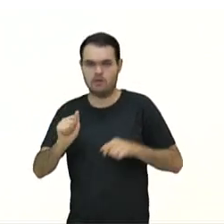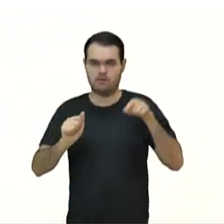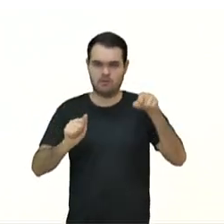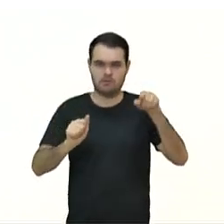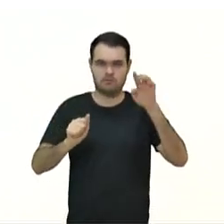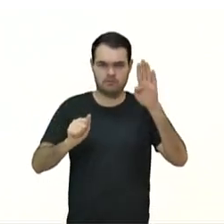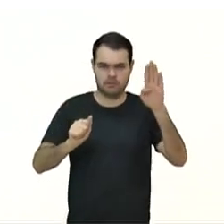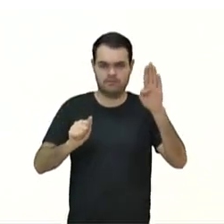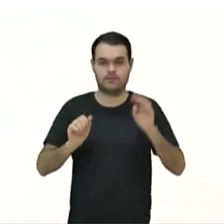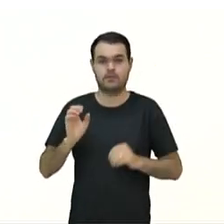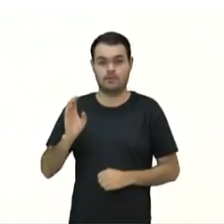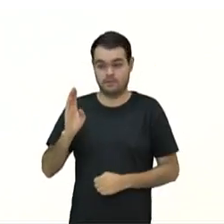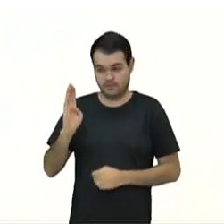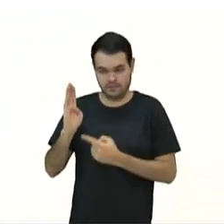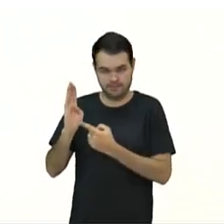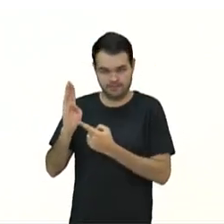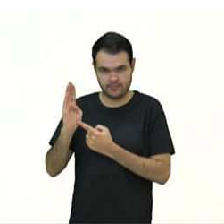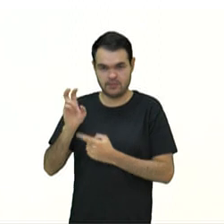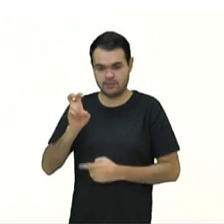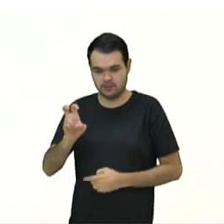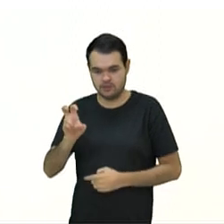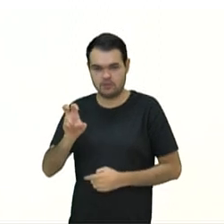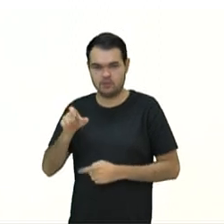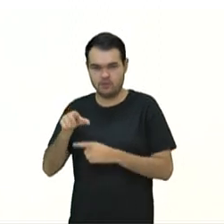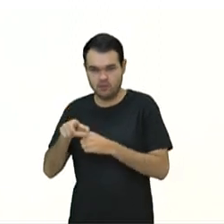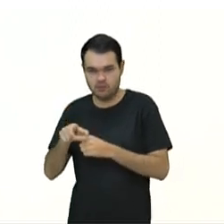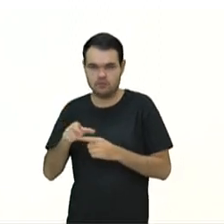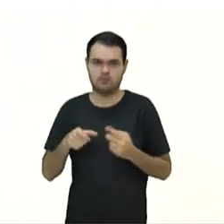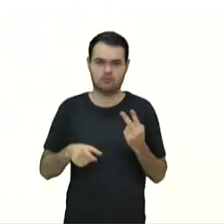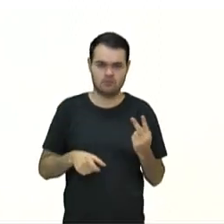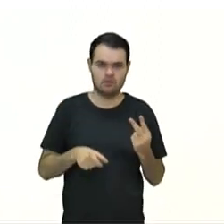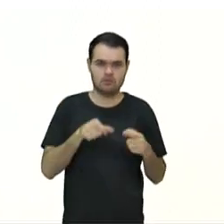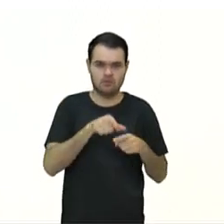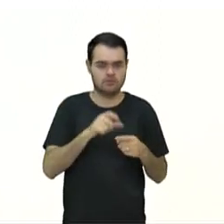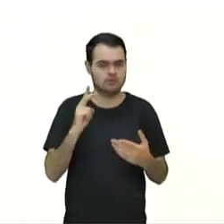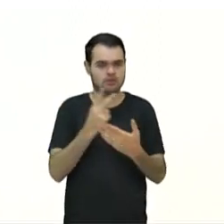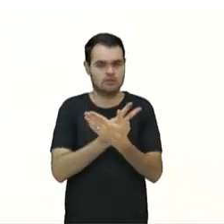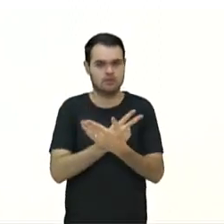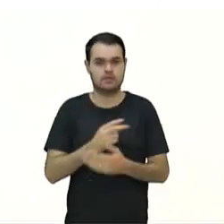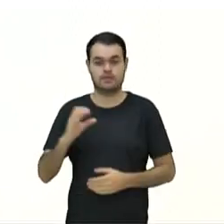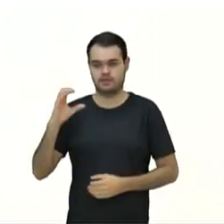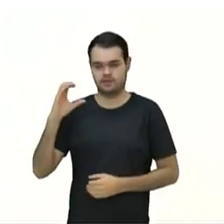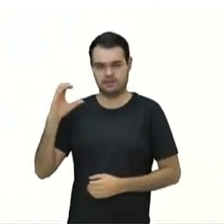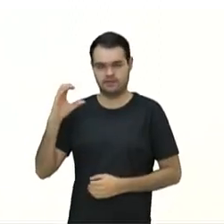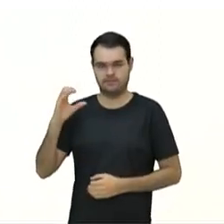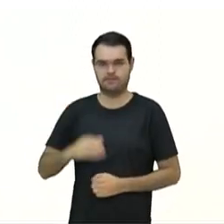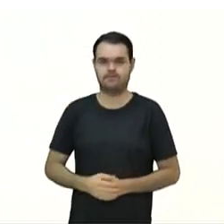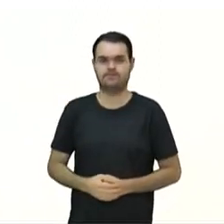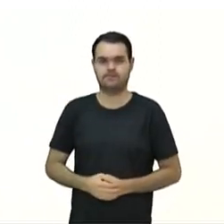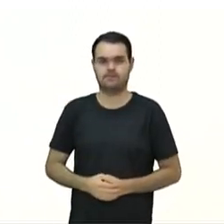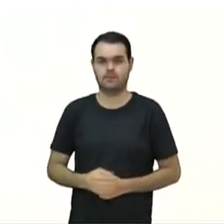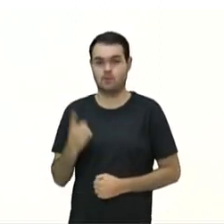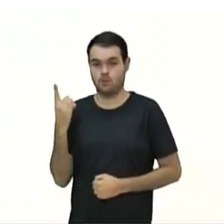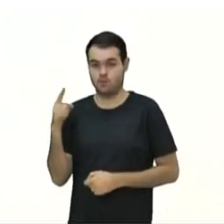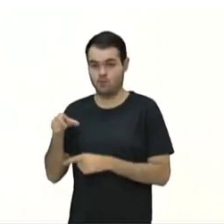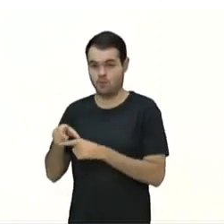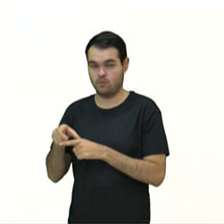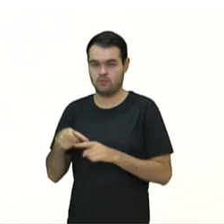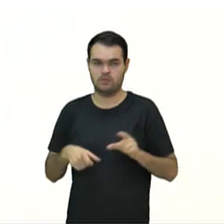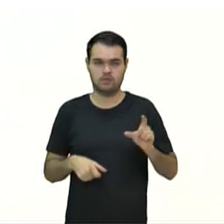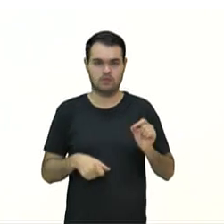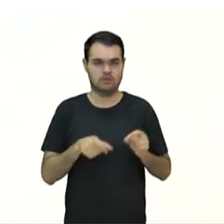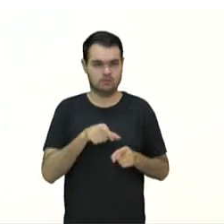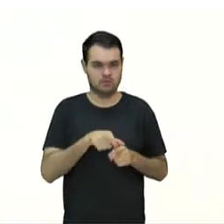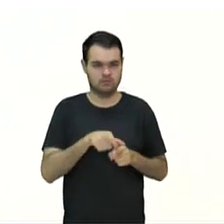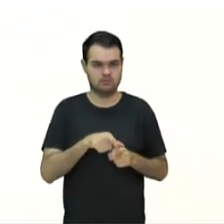na letra B. Aqui na letra B, 5 ohms e 2 ohms também não está correto. Na letra C, 1 ohm e 10 ohms